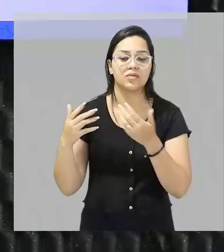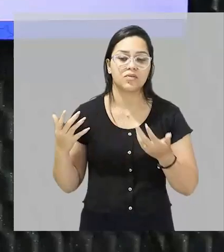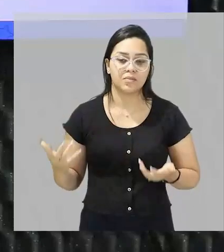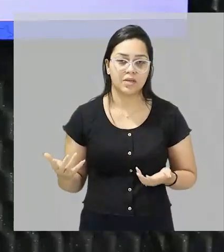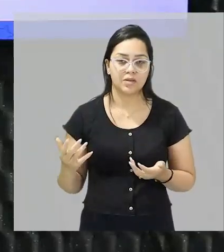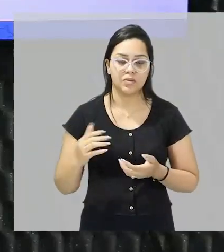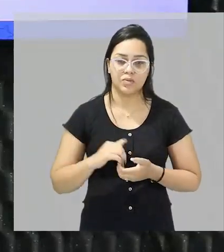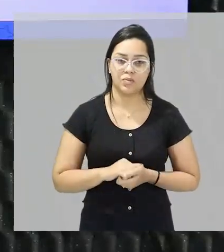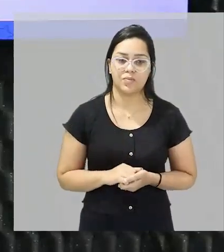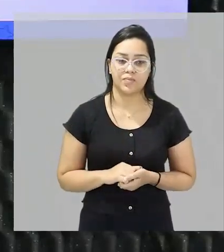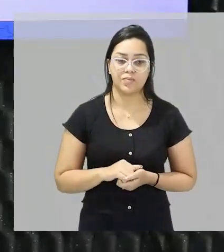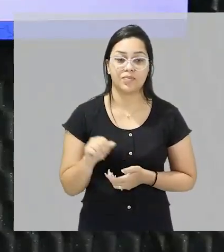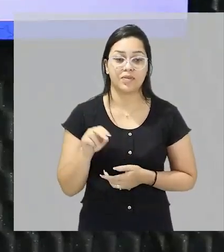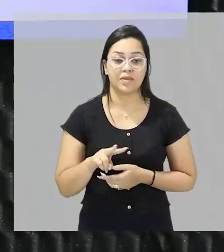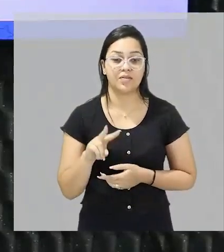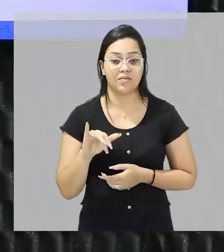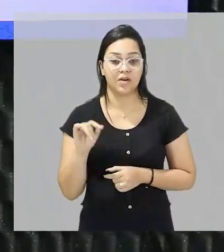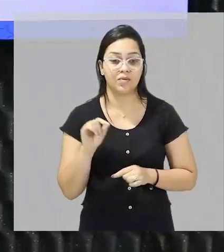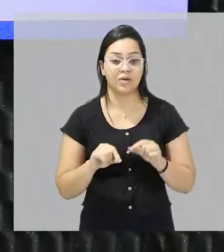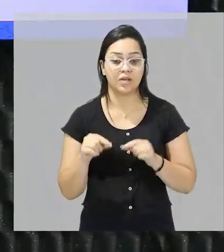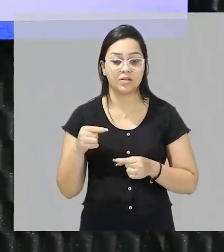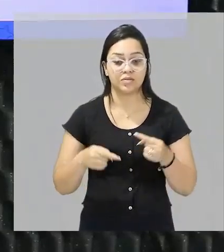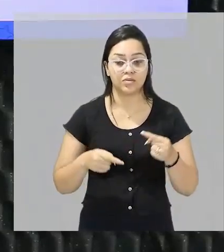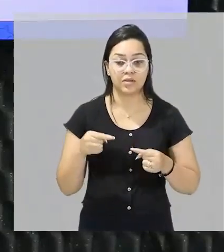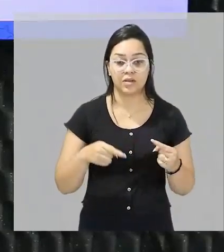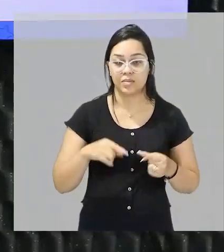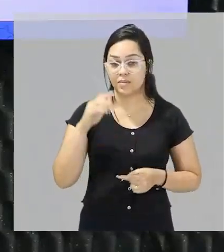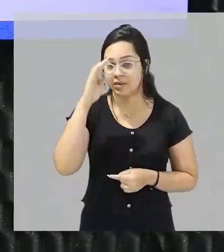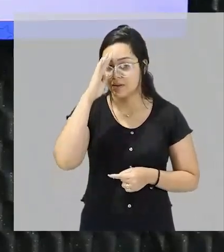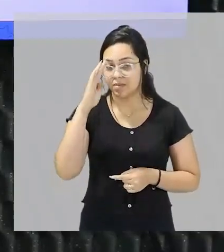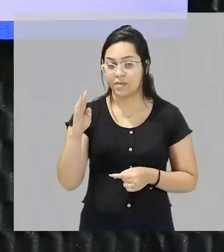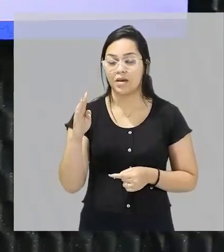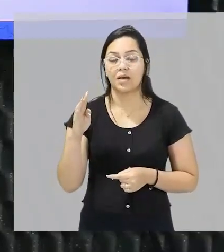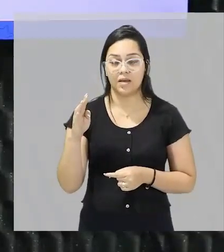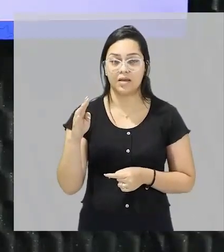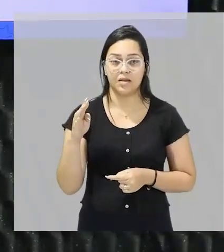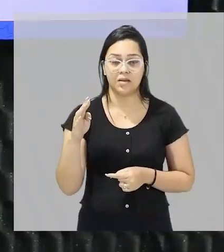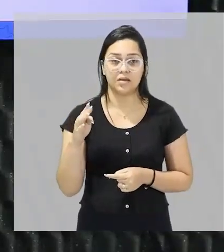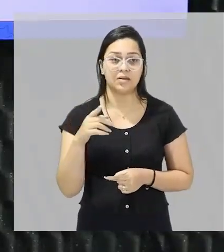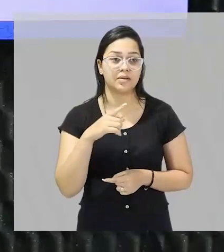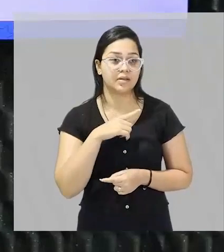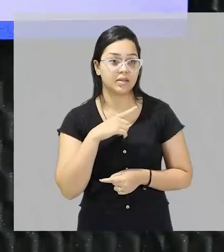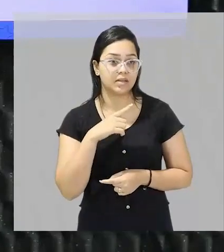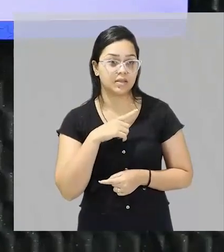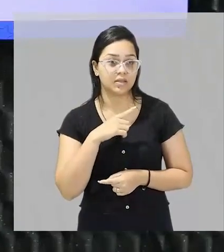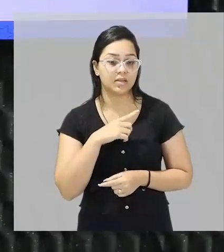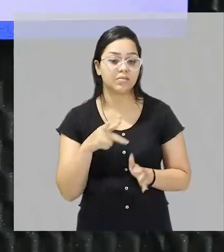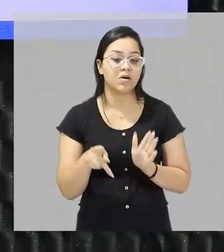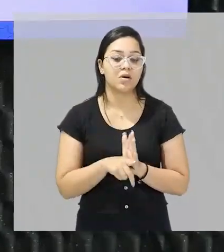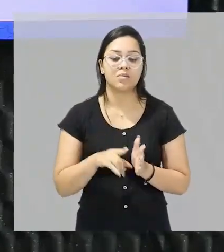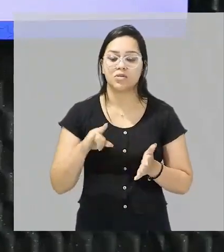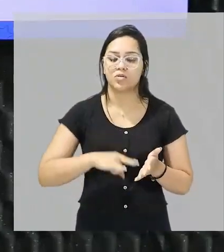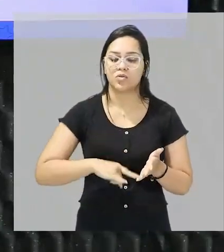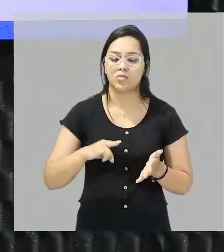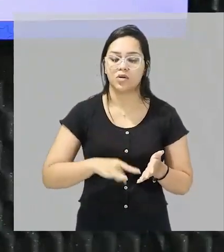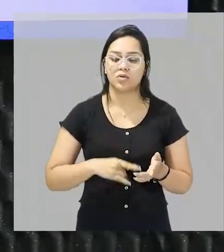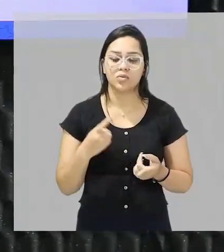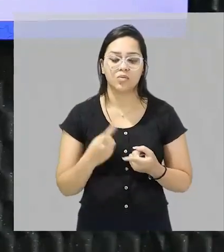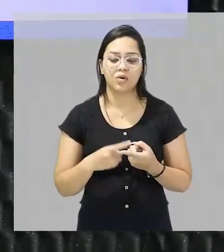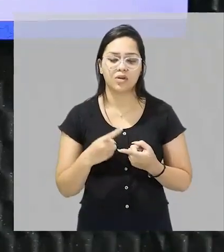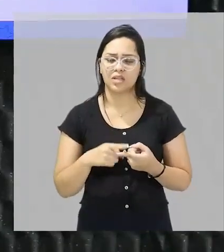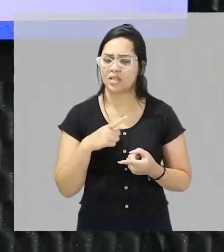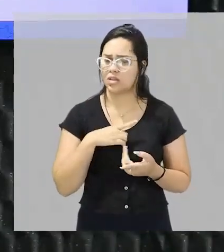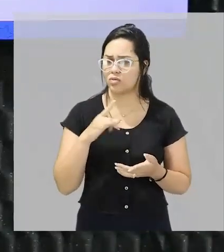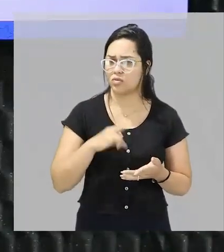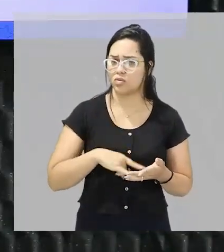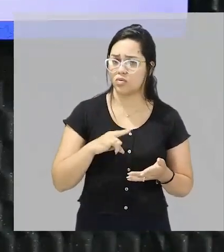Ela colocou que será discutir a principal razão para se ter esse documento. Por que devemos ter esse documento?